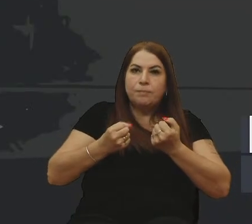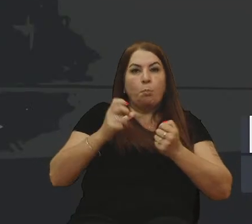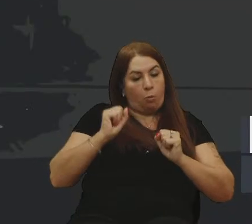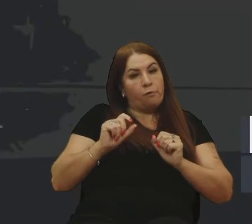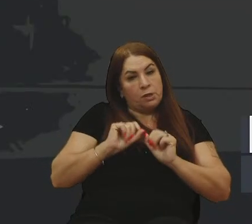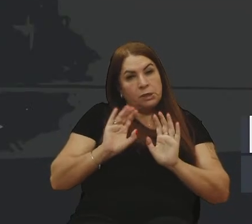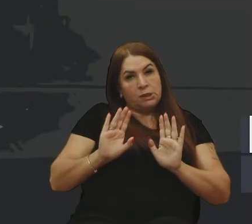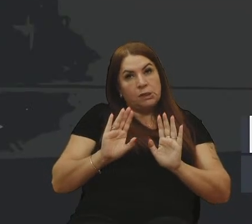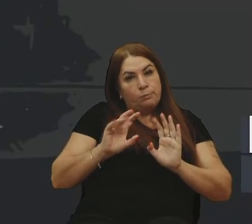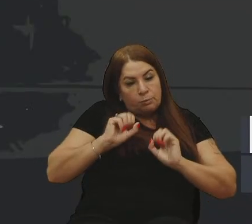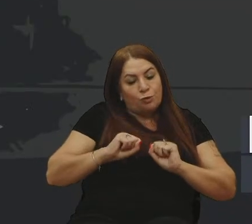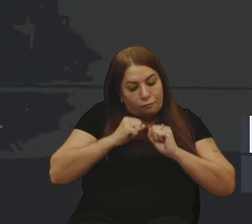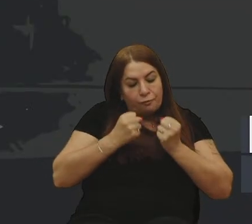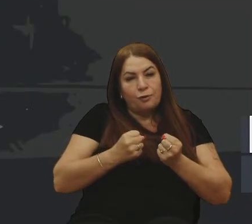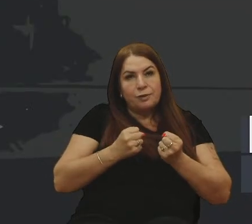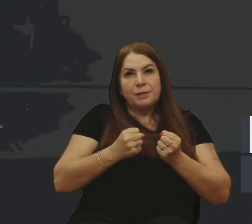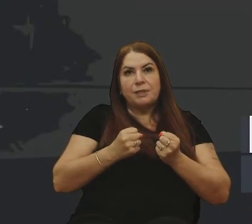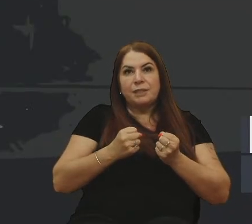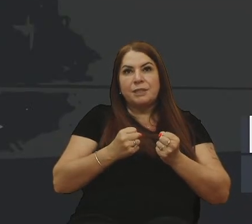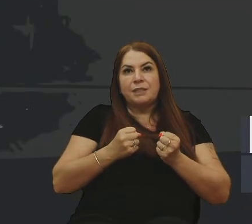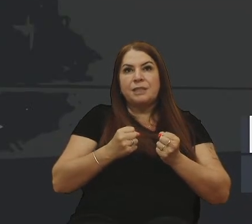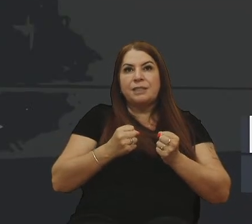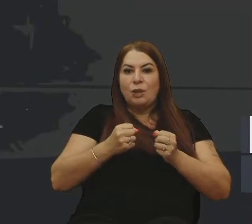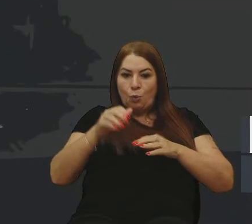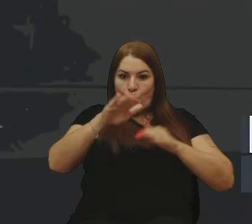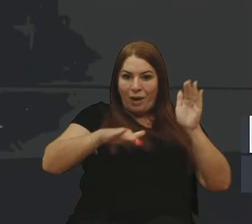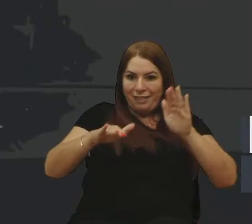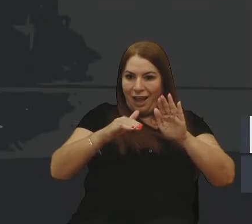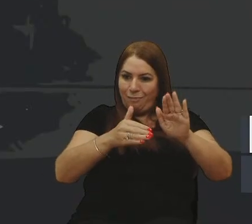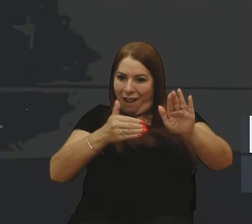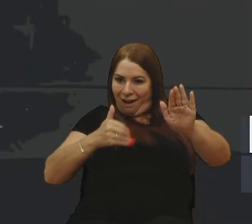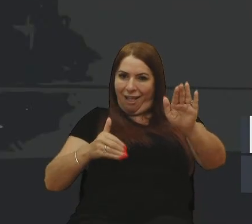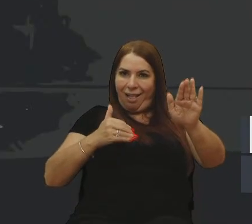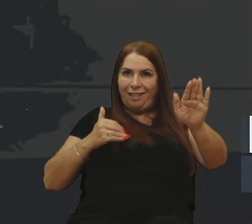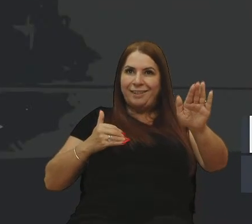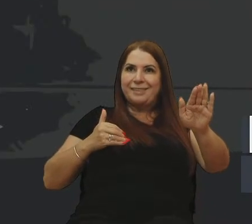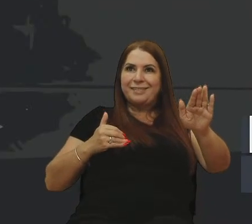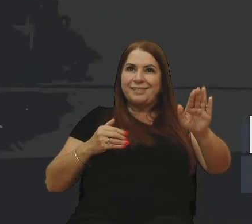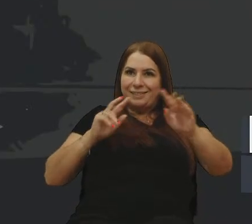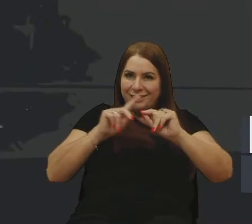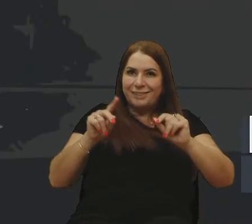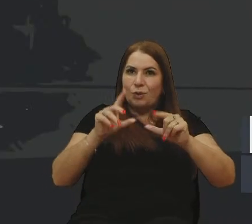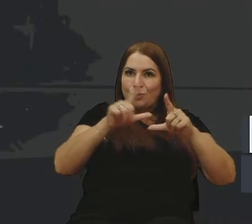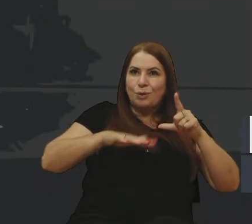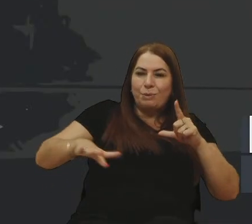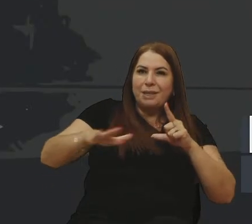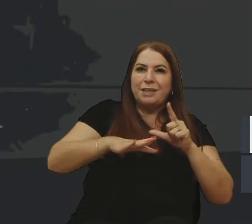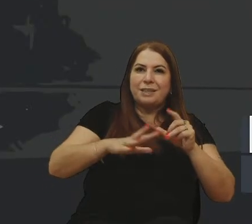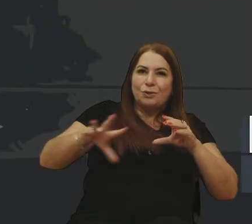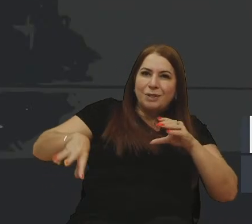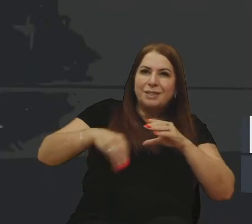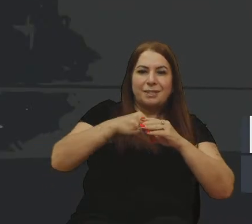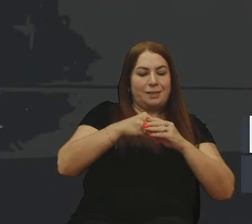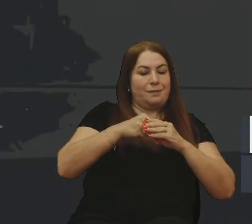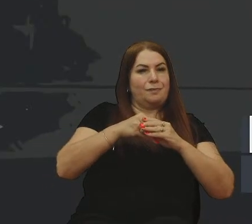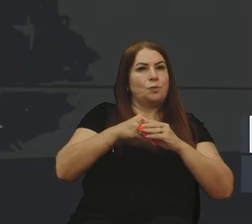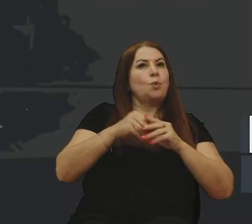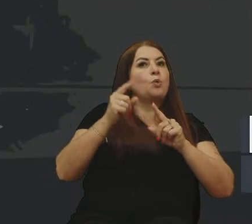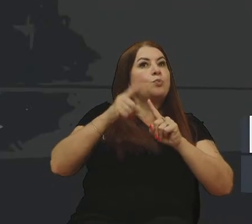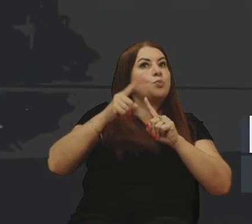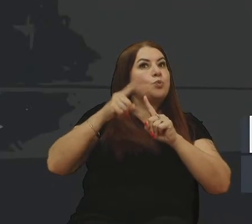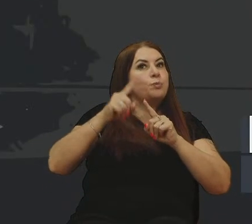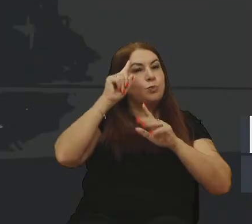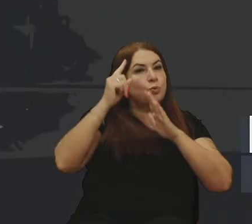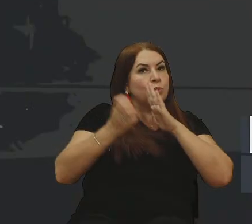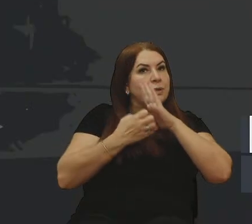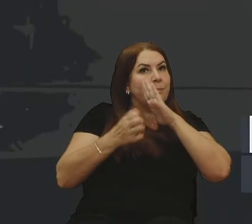Dá. Mas é muita força, é você nadar contra uma maré. Então, vejam bem quais são os ambientes que vocês estão inseridos. Vejam bem qual é o tipo de empresário que